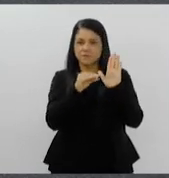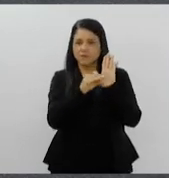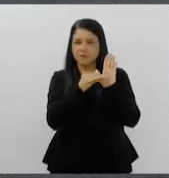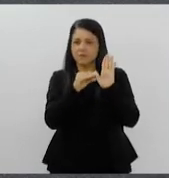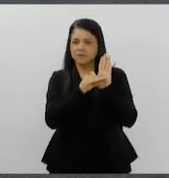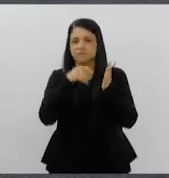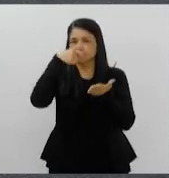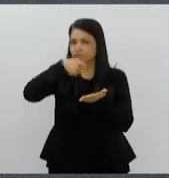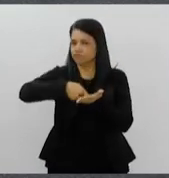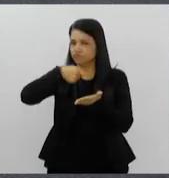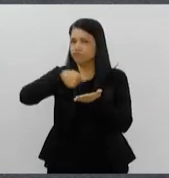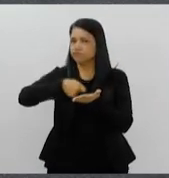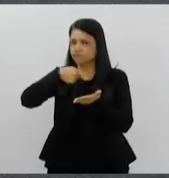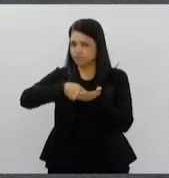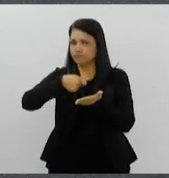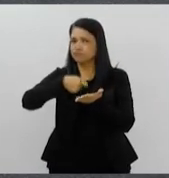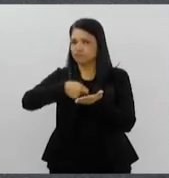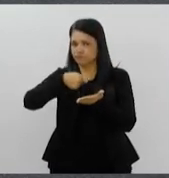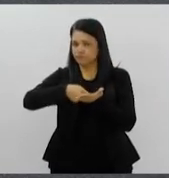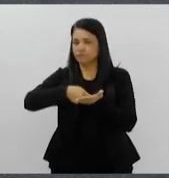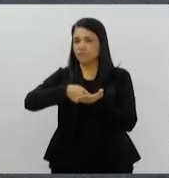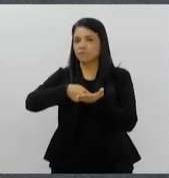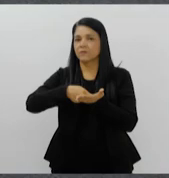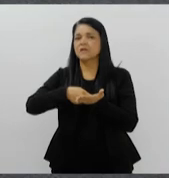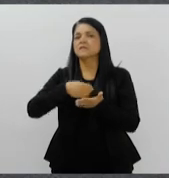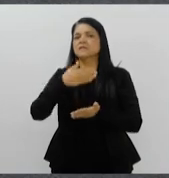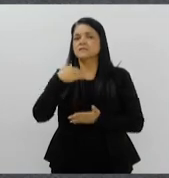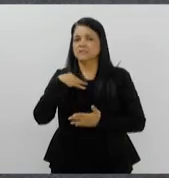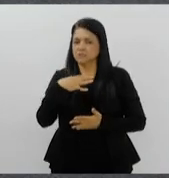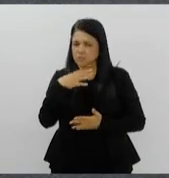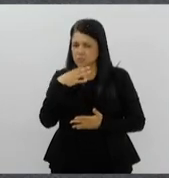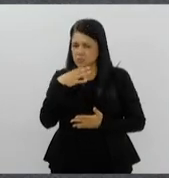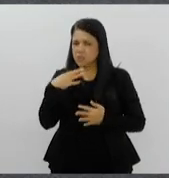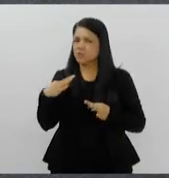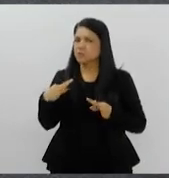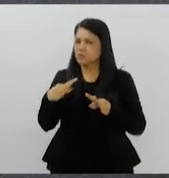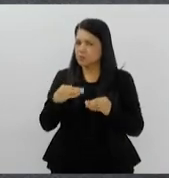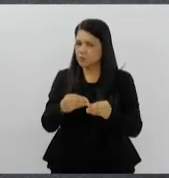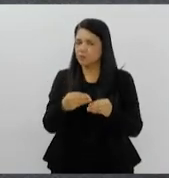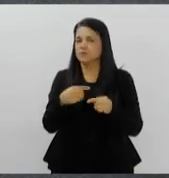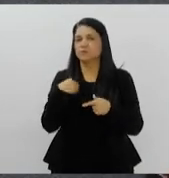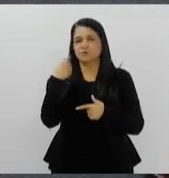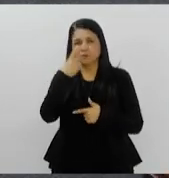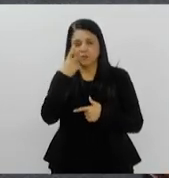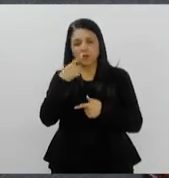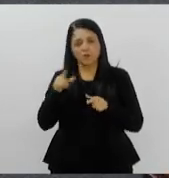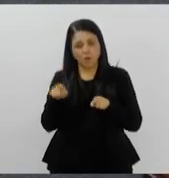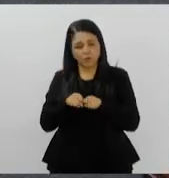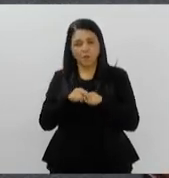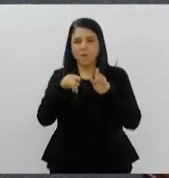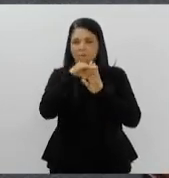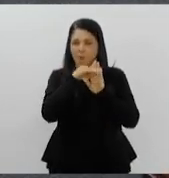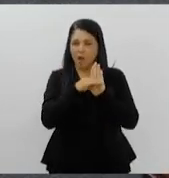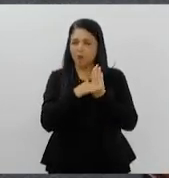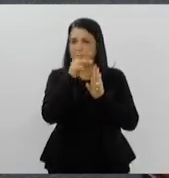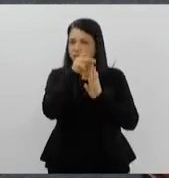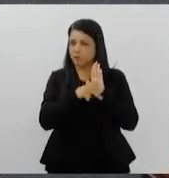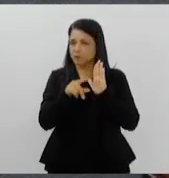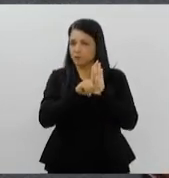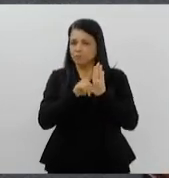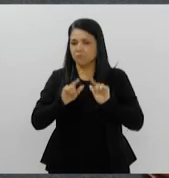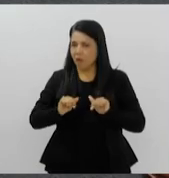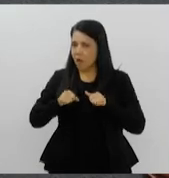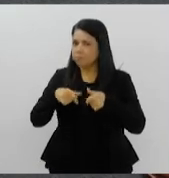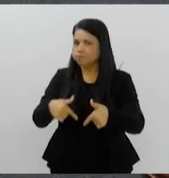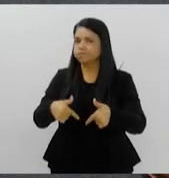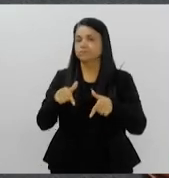impositivas. Todos nós reconhecemos isso. Vossa Excelência sabe que eu também sou ativo nessa pauta. Recente, várias estão